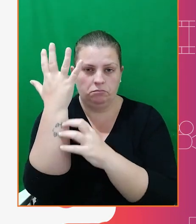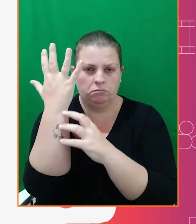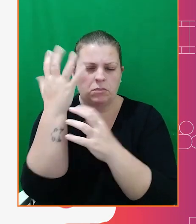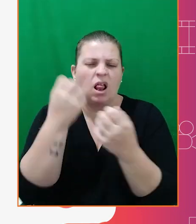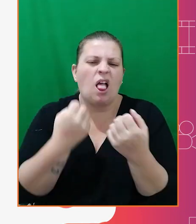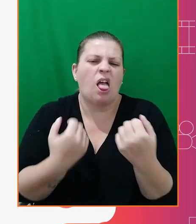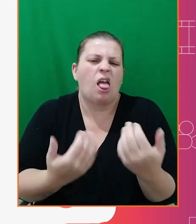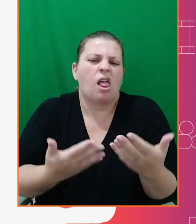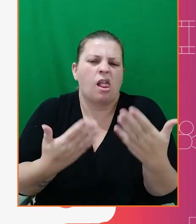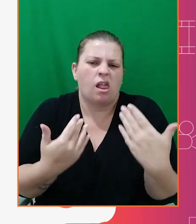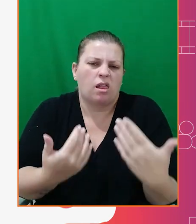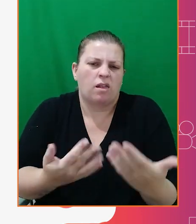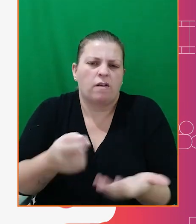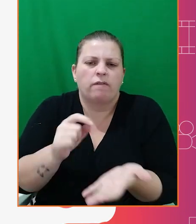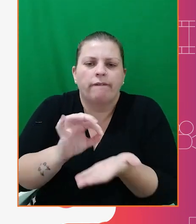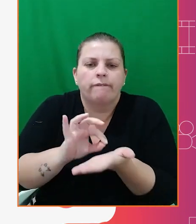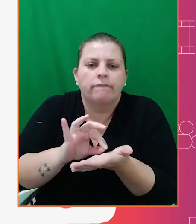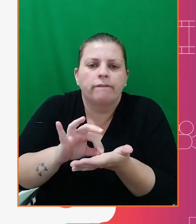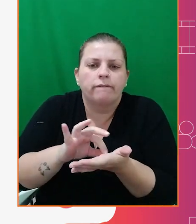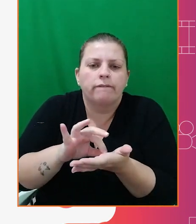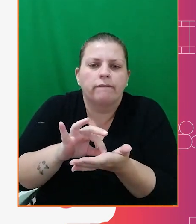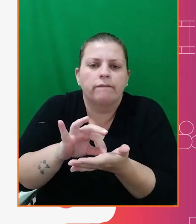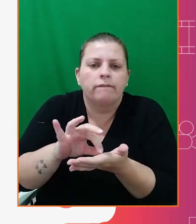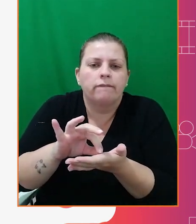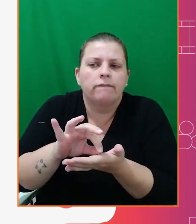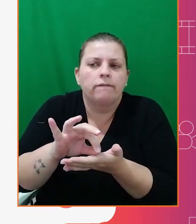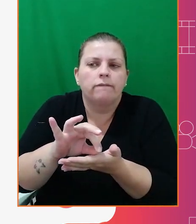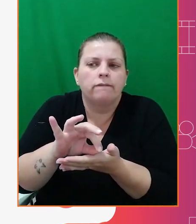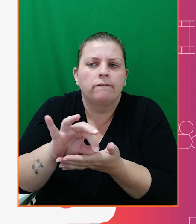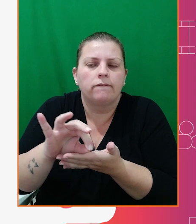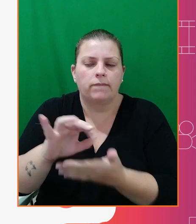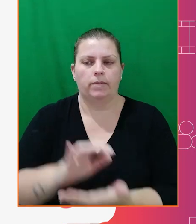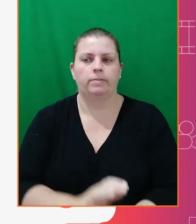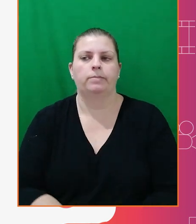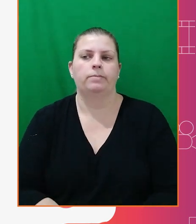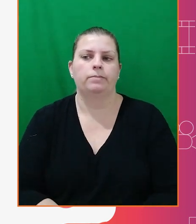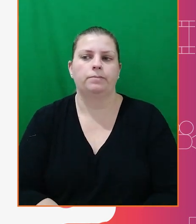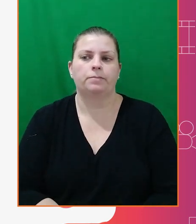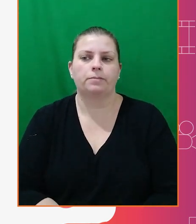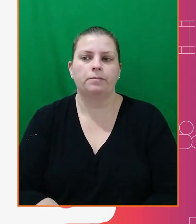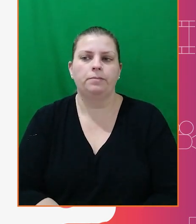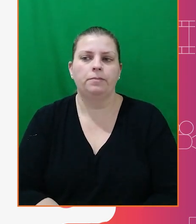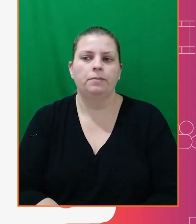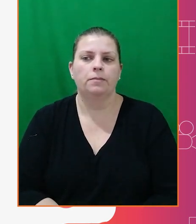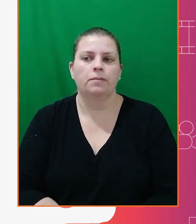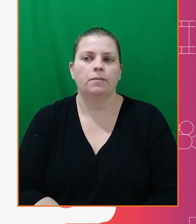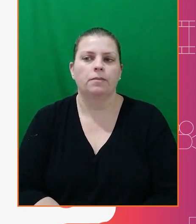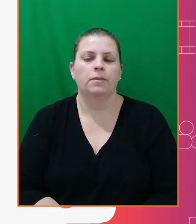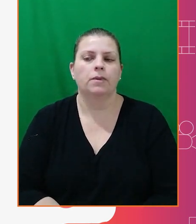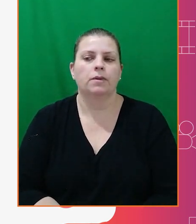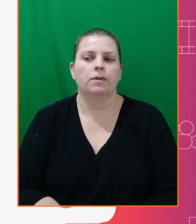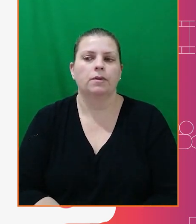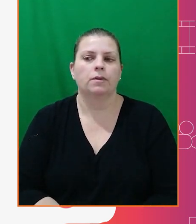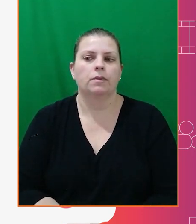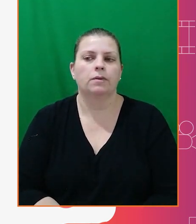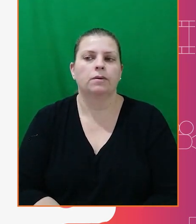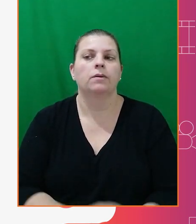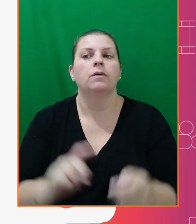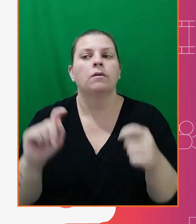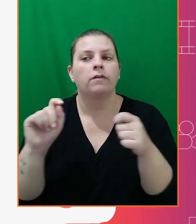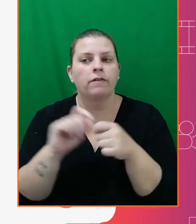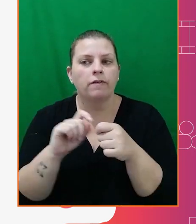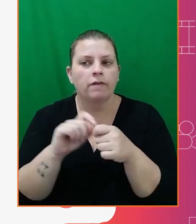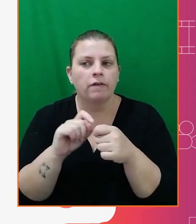folha, de uma forma mais sinuosa. E dessa forma eu consegui essa ideia de textura